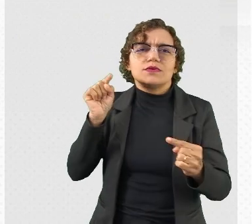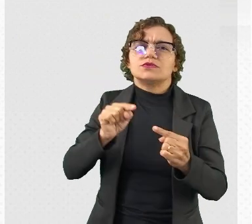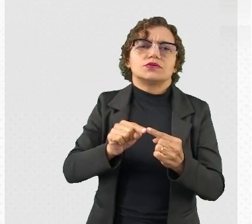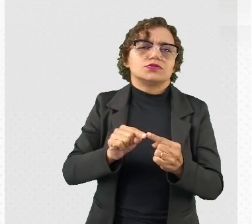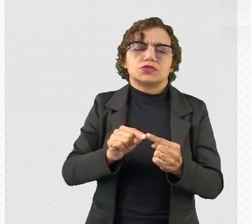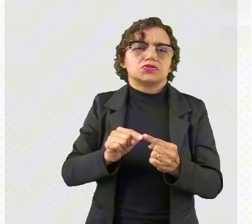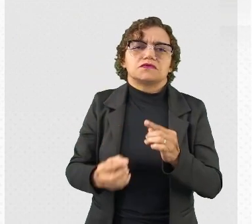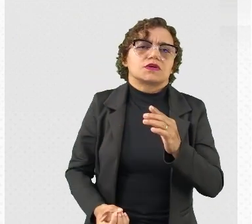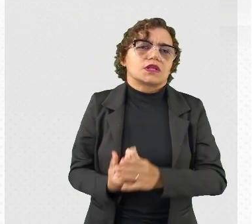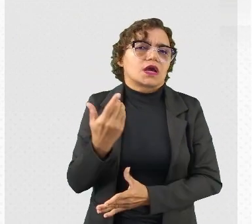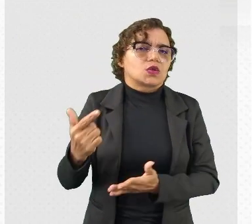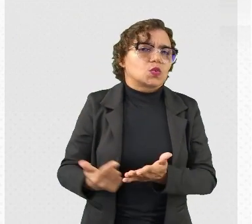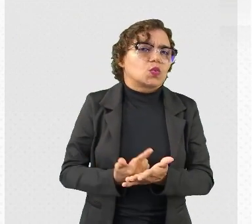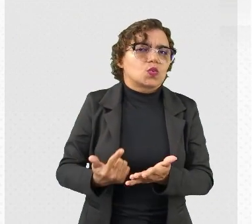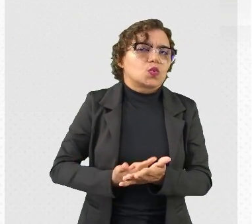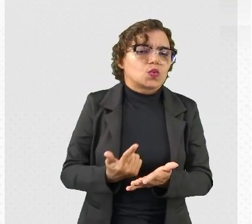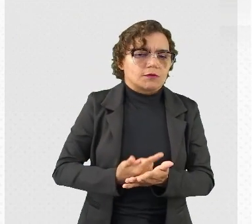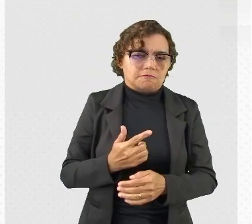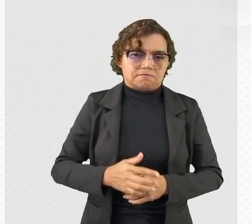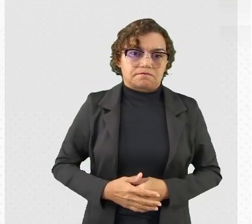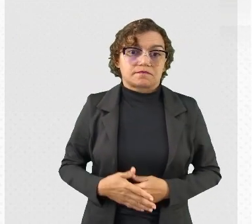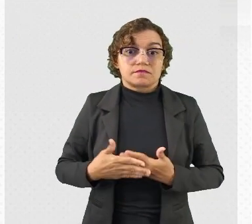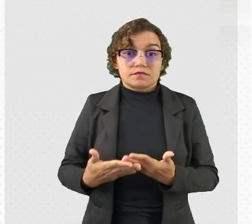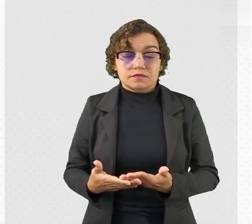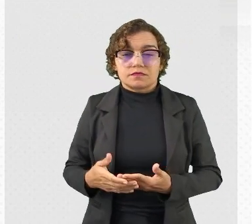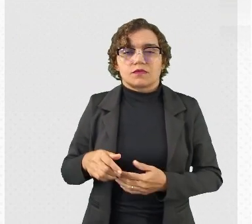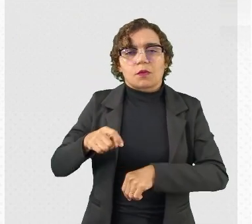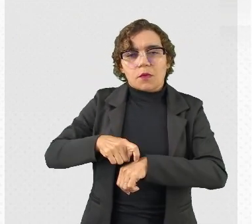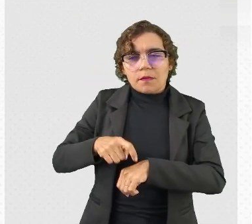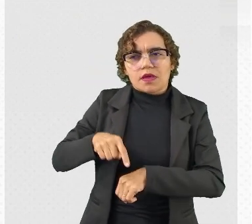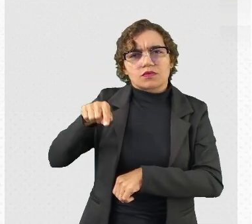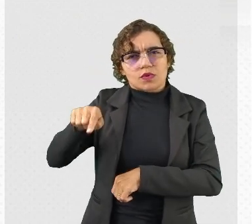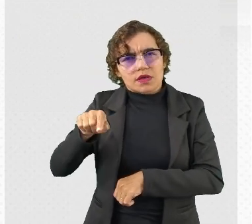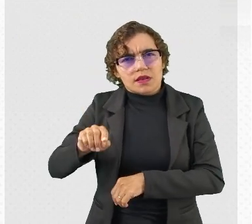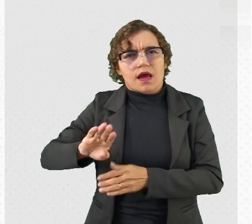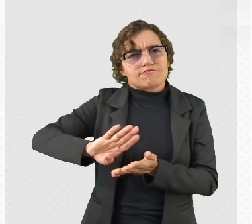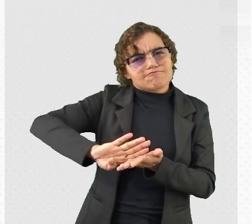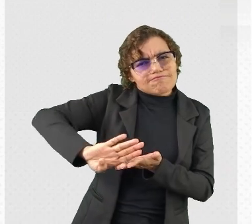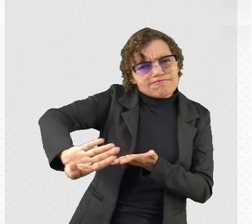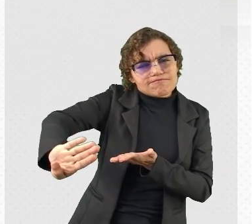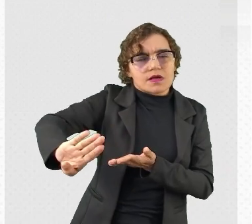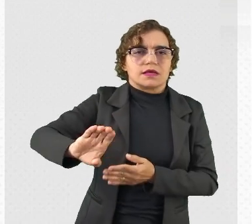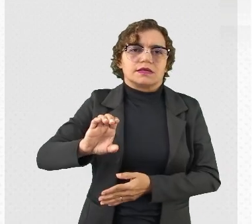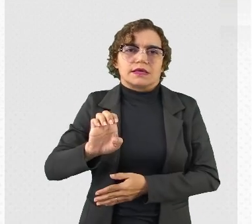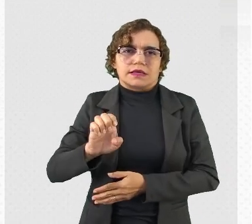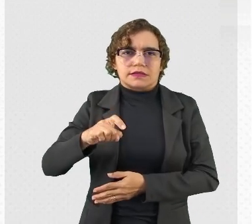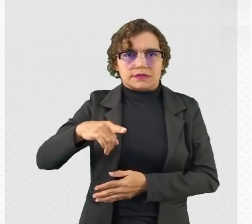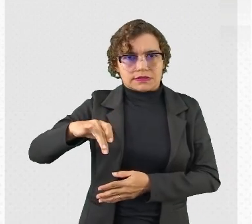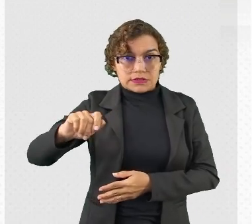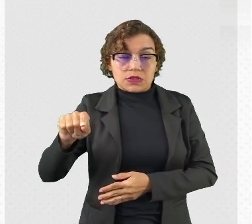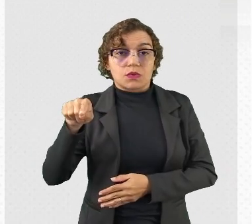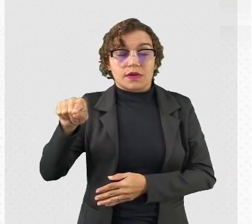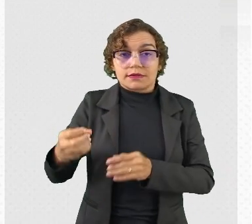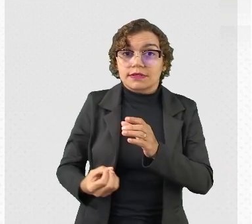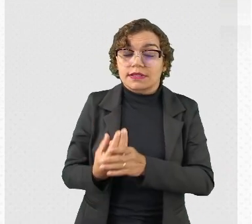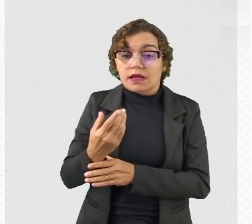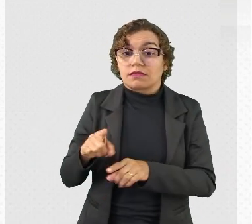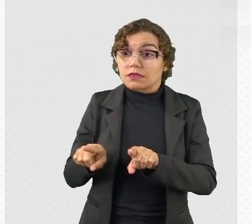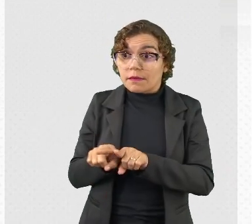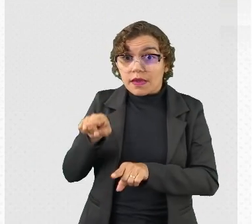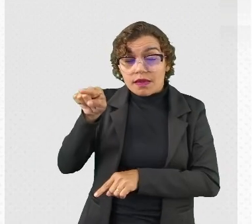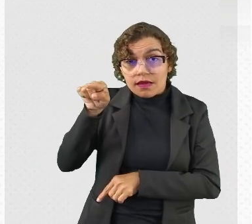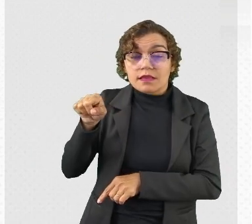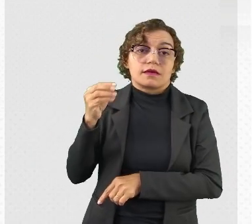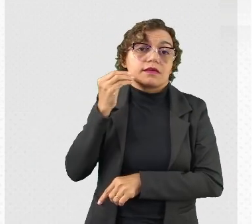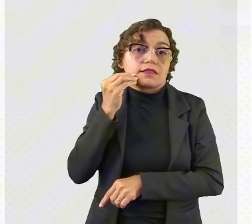criando essa obra, né, O Príncipe. Nesse exílio, ele escreveu essa principal obra dele e ele foi também uma